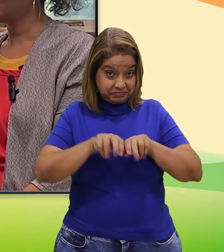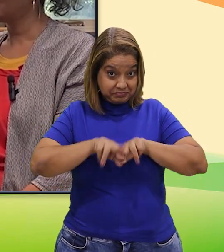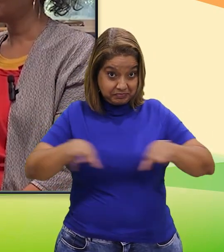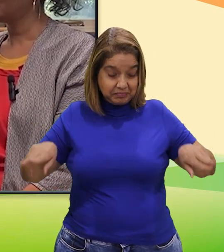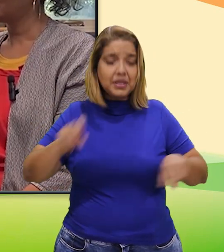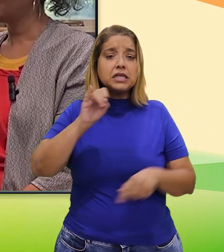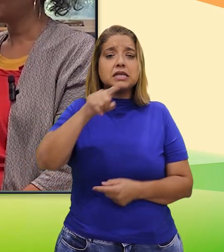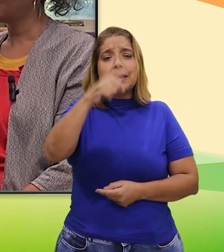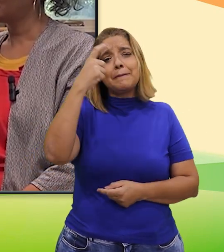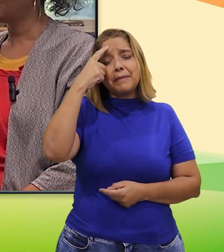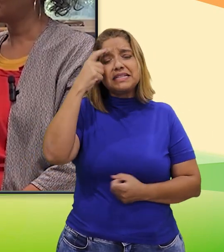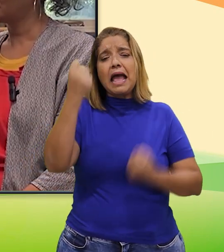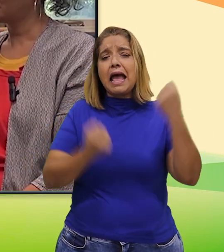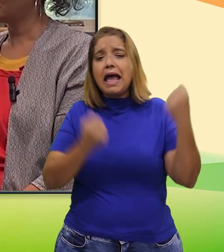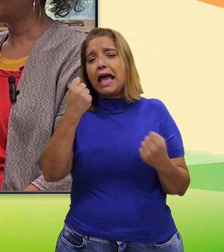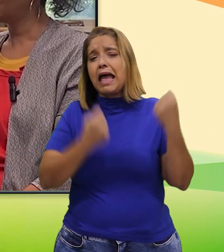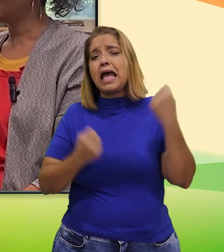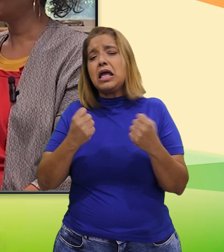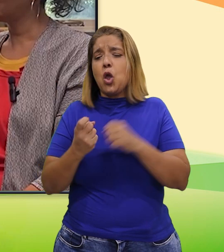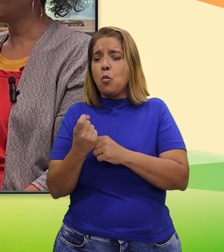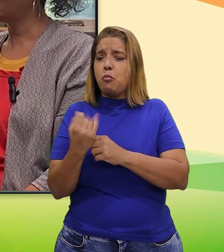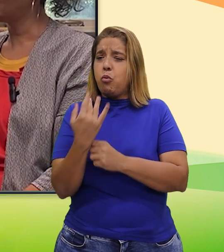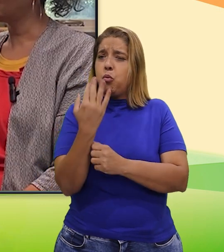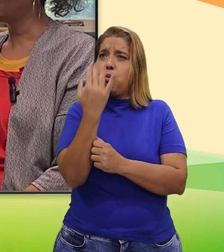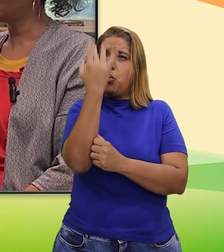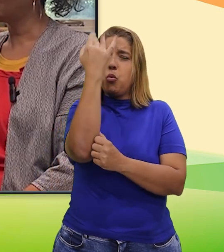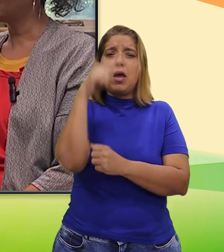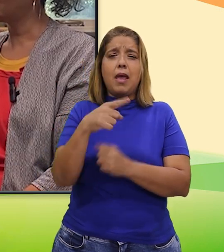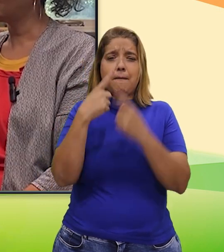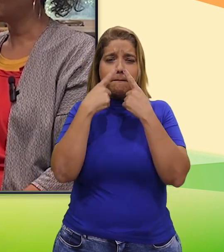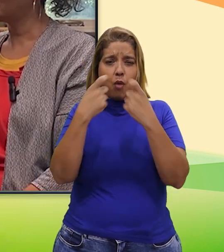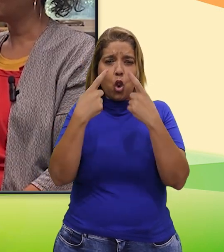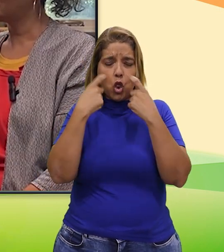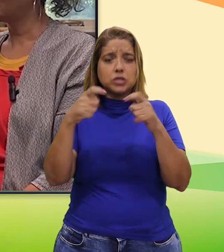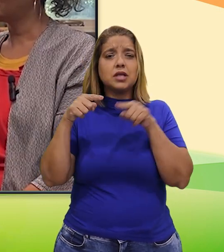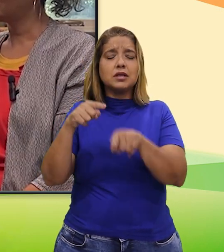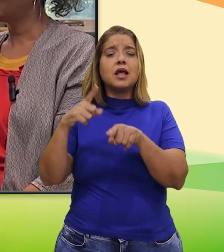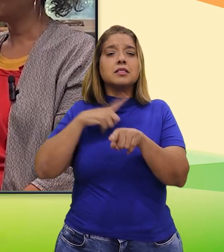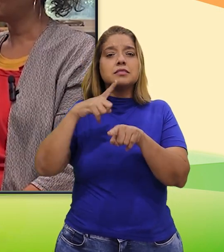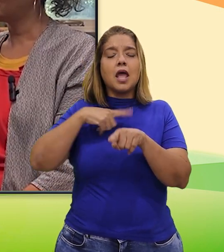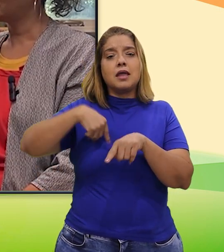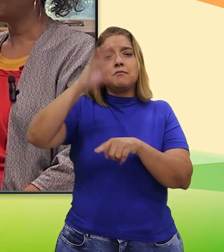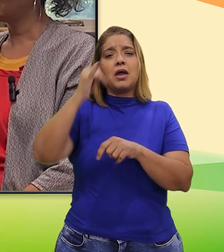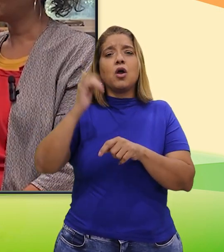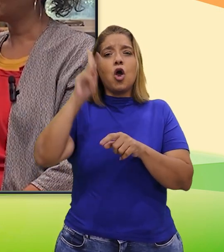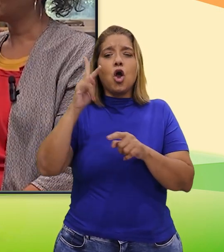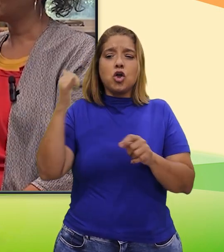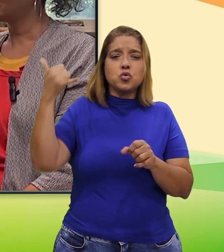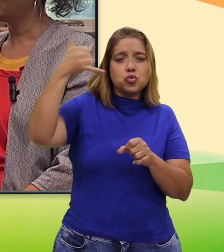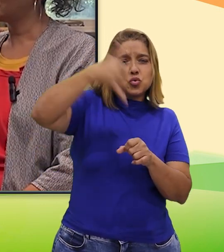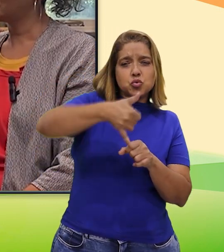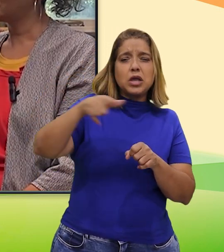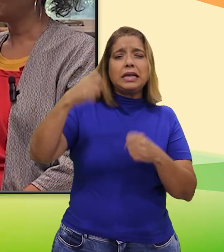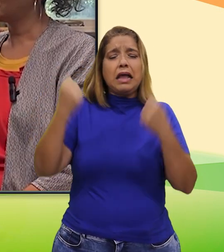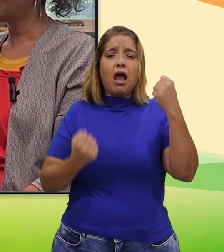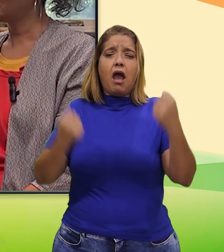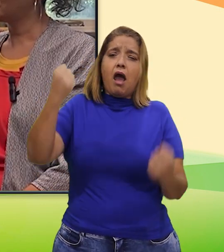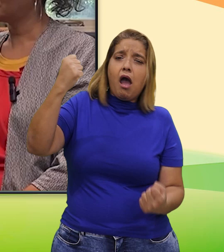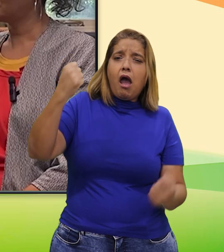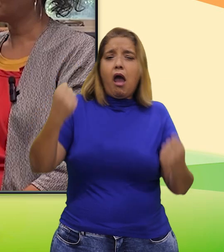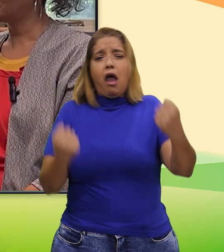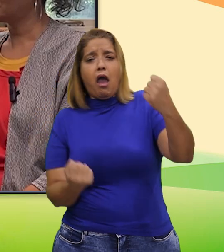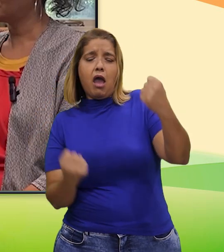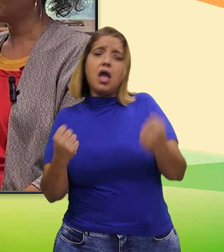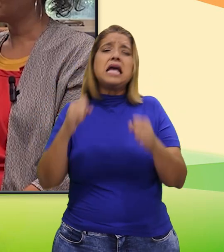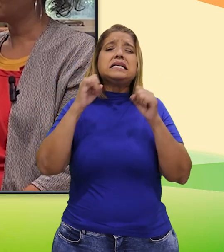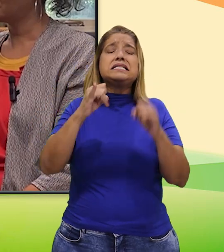você pensar na poluição que um carro causaria por conta do consumo de combustível para deslocar